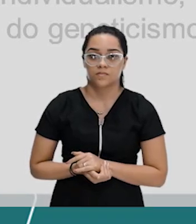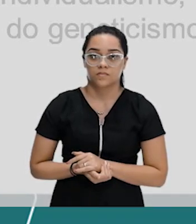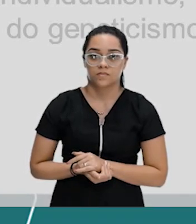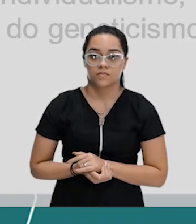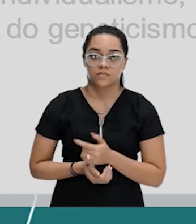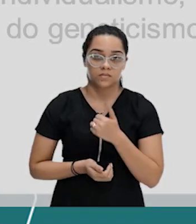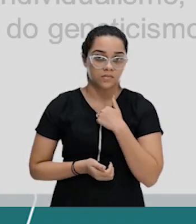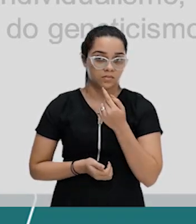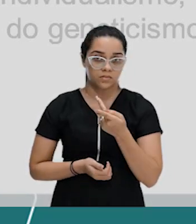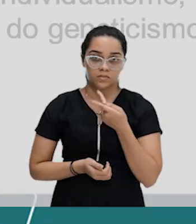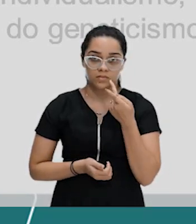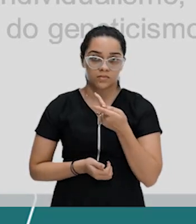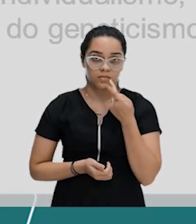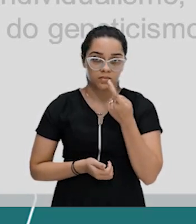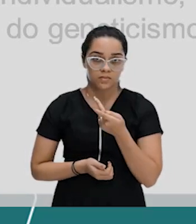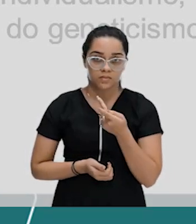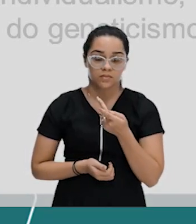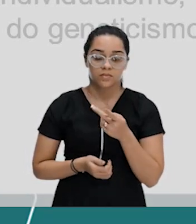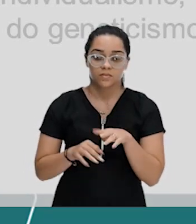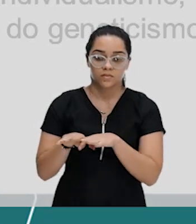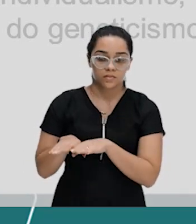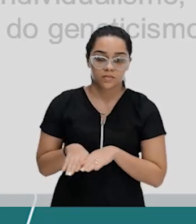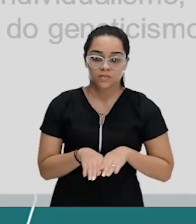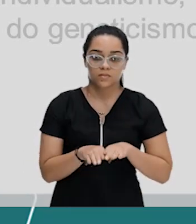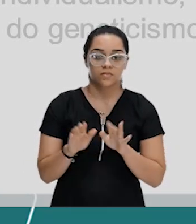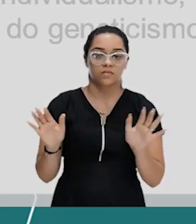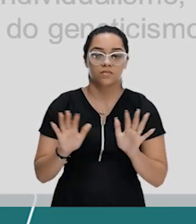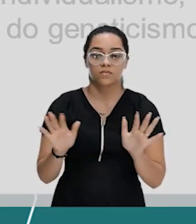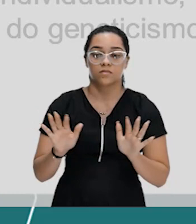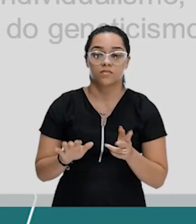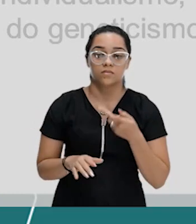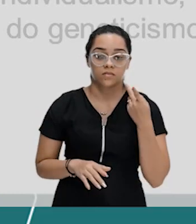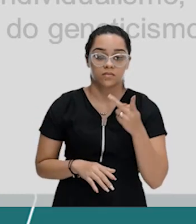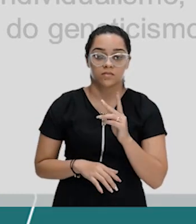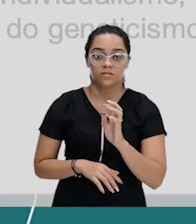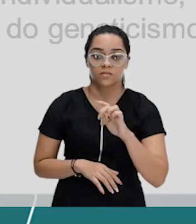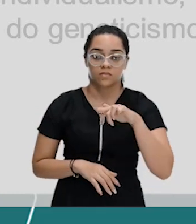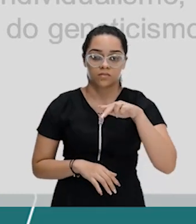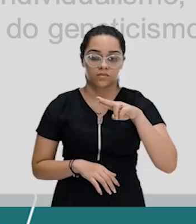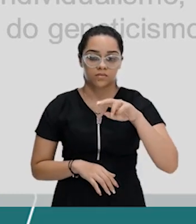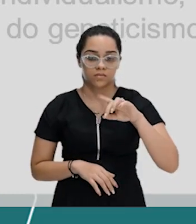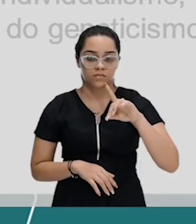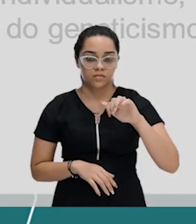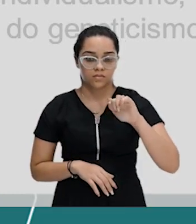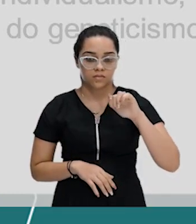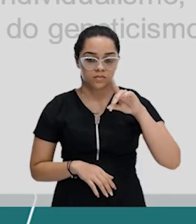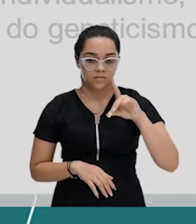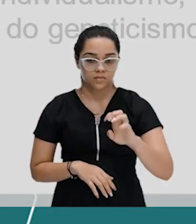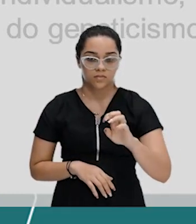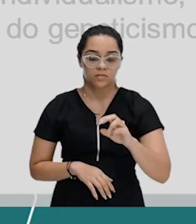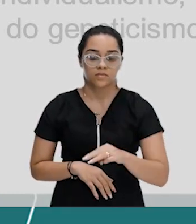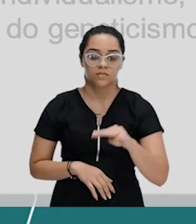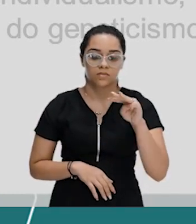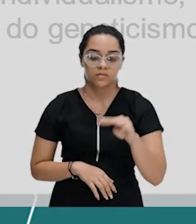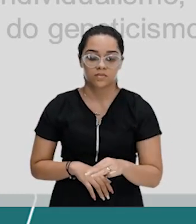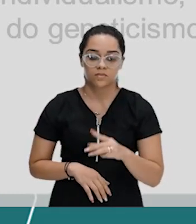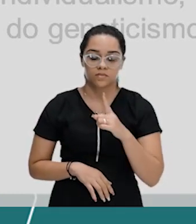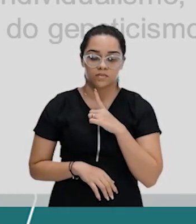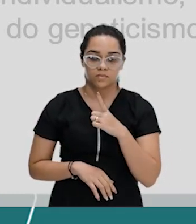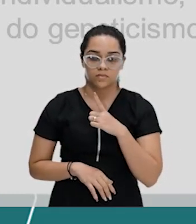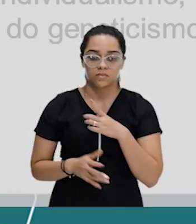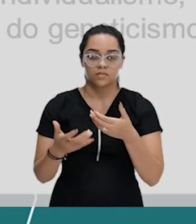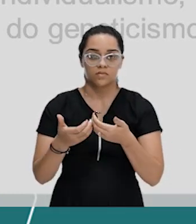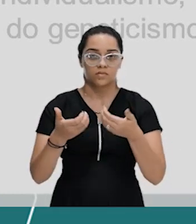E não estou falando necessariamente de igualdade, nós estamos falando de equidade. Observe que quem é